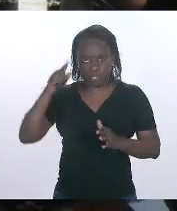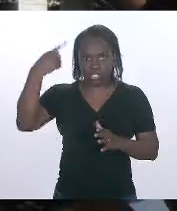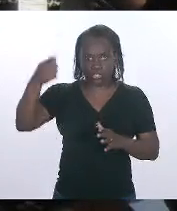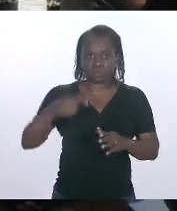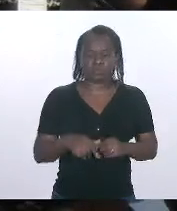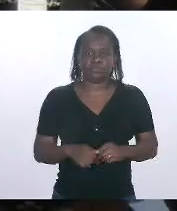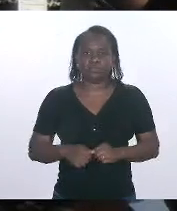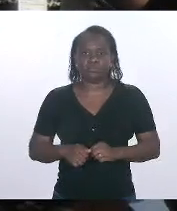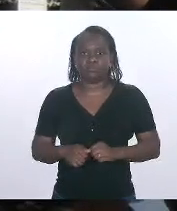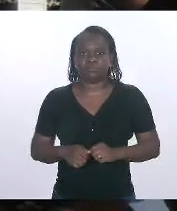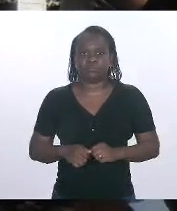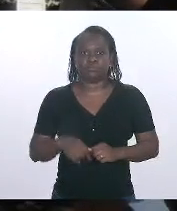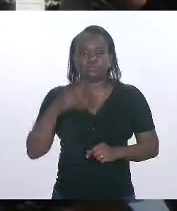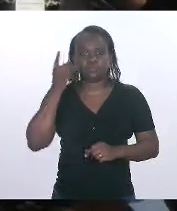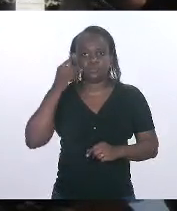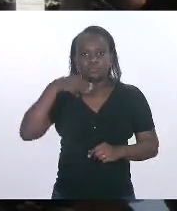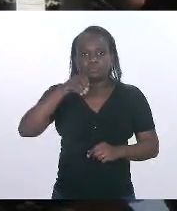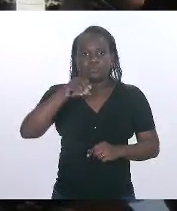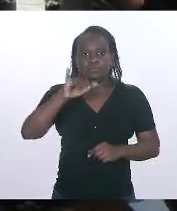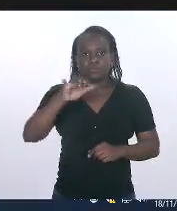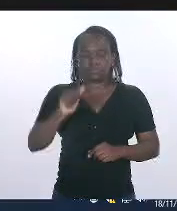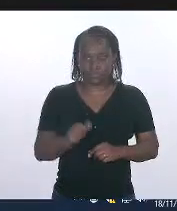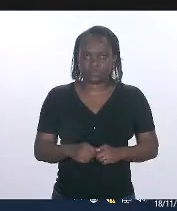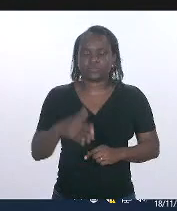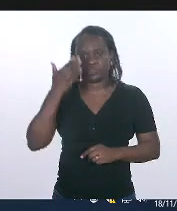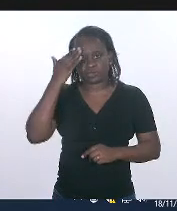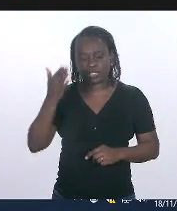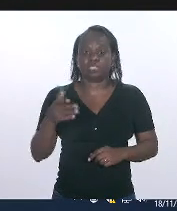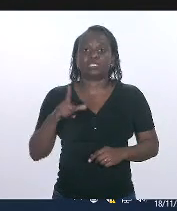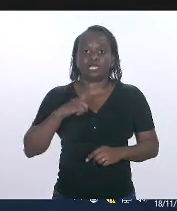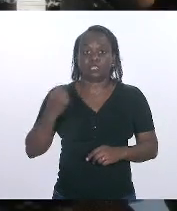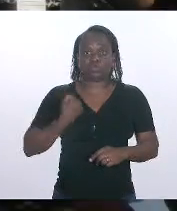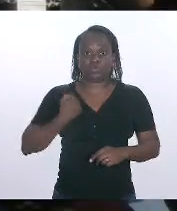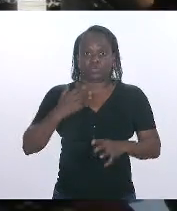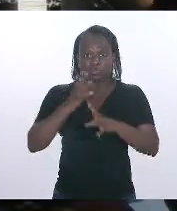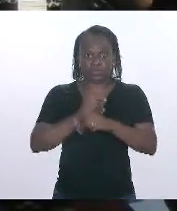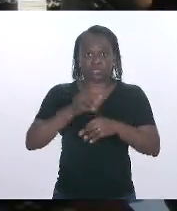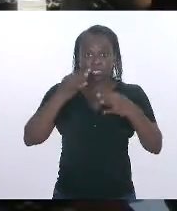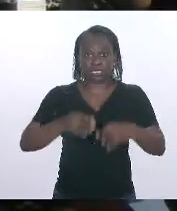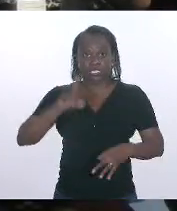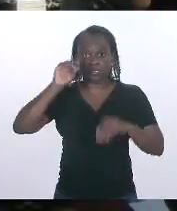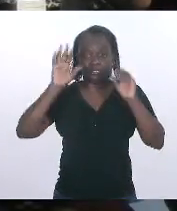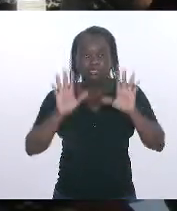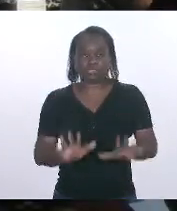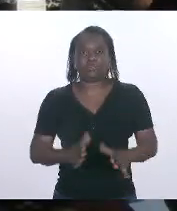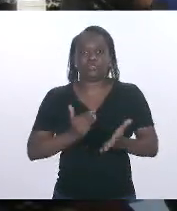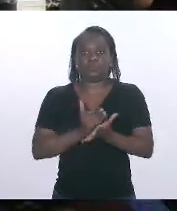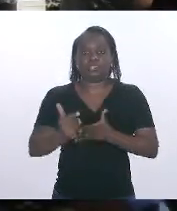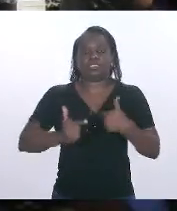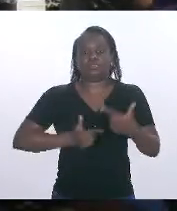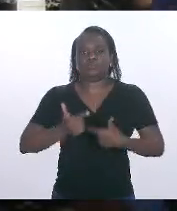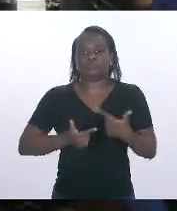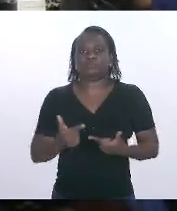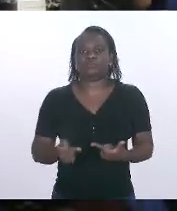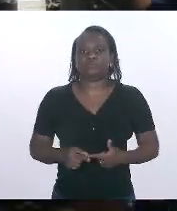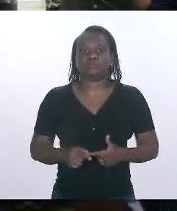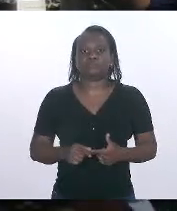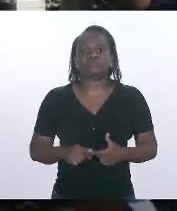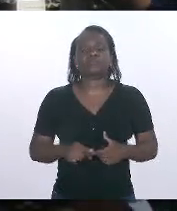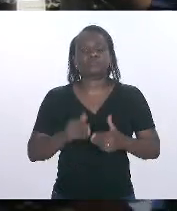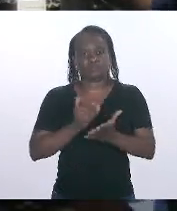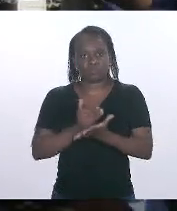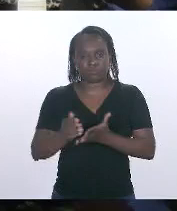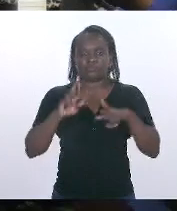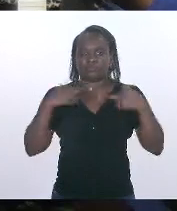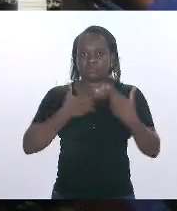próximo. Deputada Mônica, por favor. Obrigada. Havendo número legal e sob a proteção de Deus, iniciamos os nossos trabalhos. Está